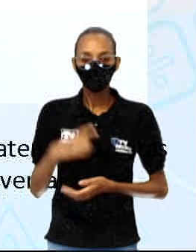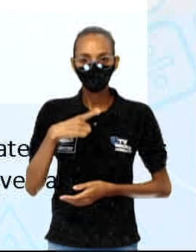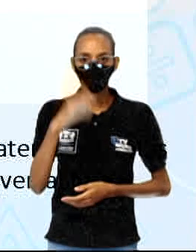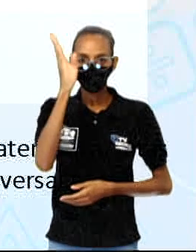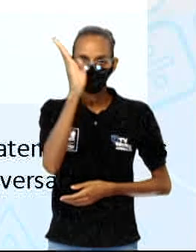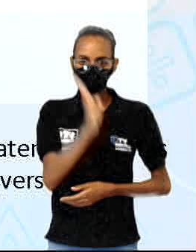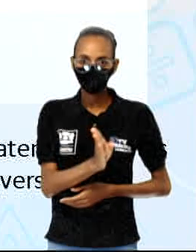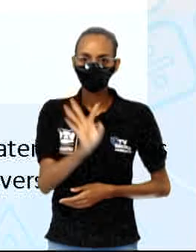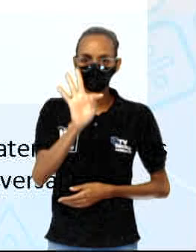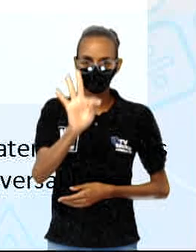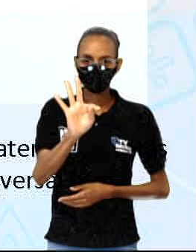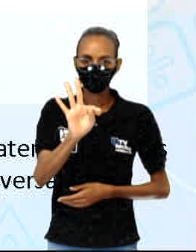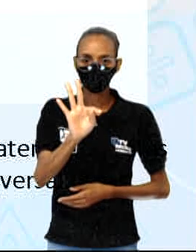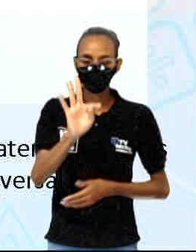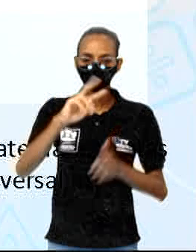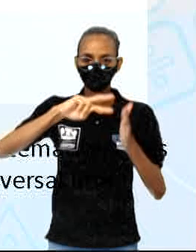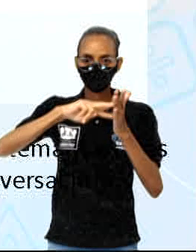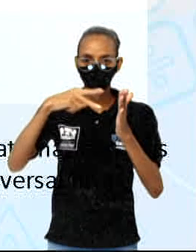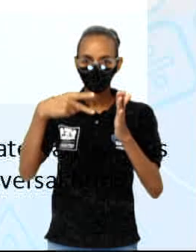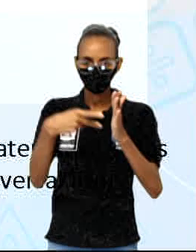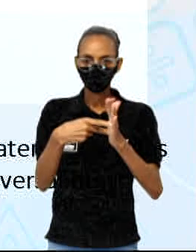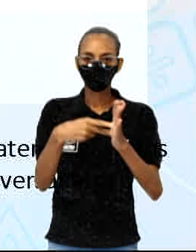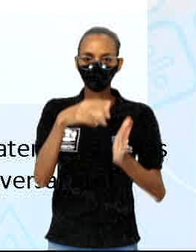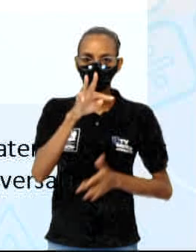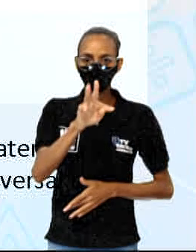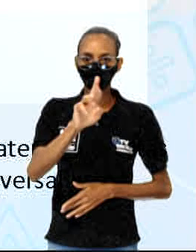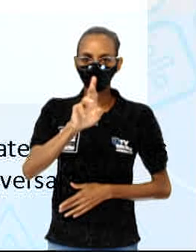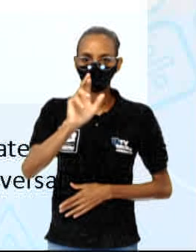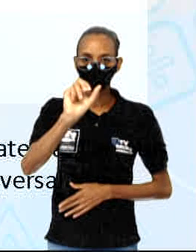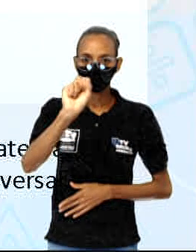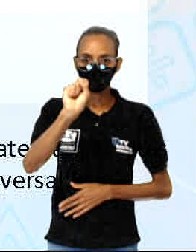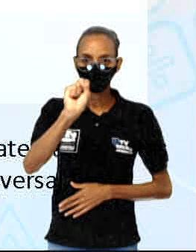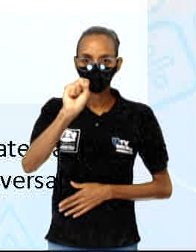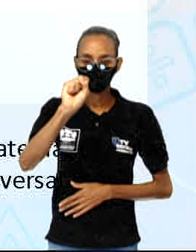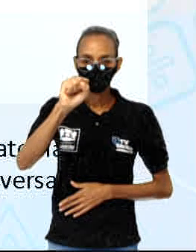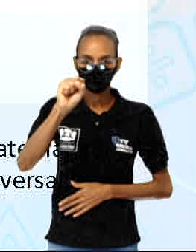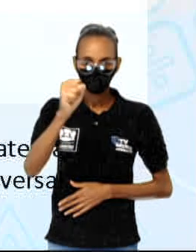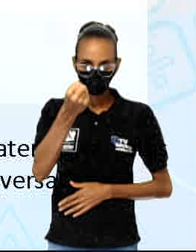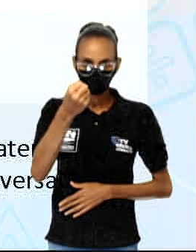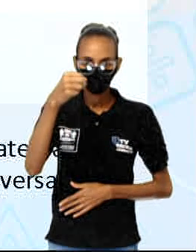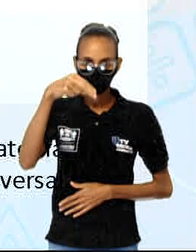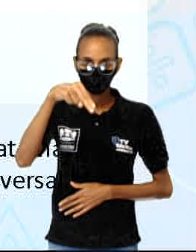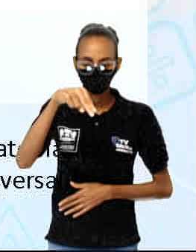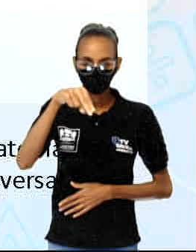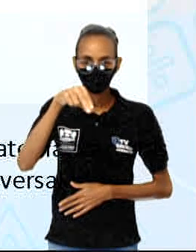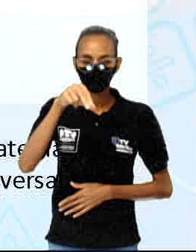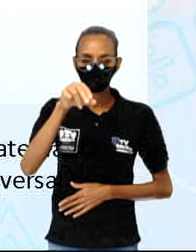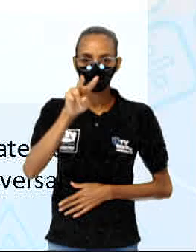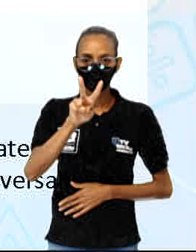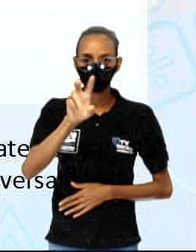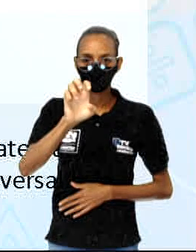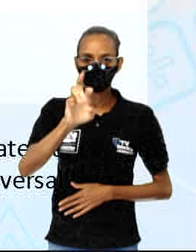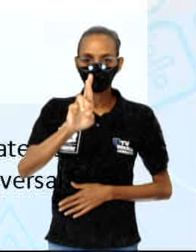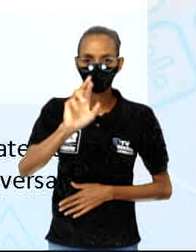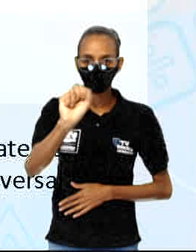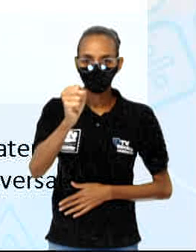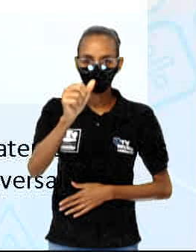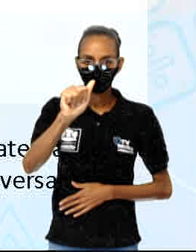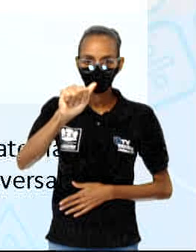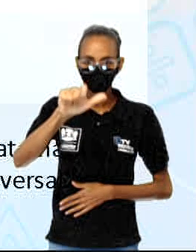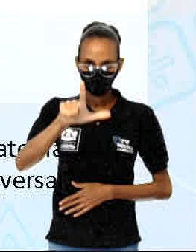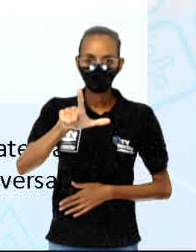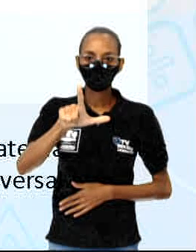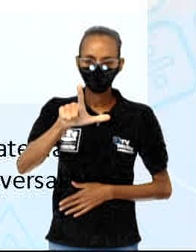ela é chamada de transversal a essas duas retas. E, em virtude disso, o que